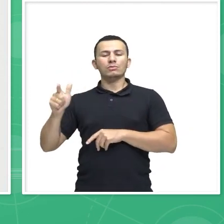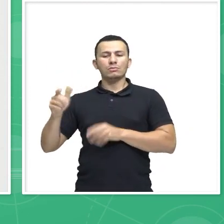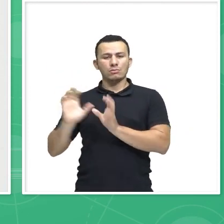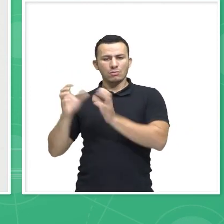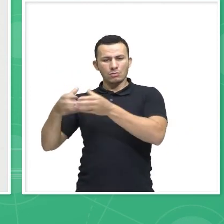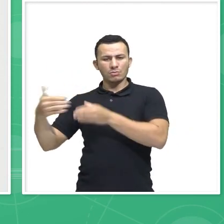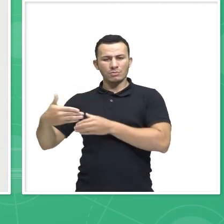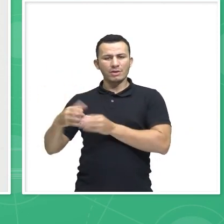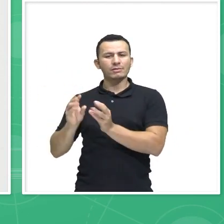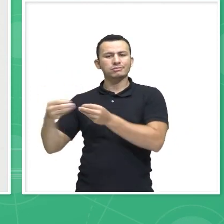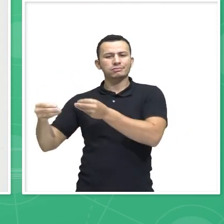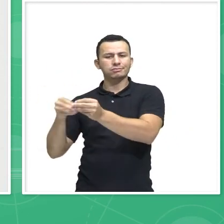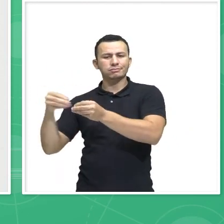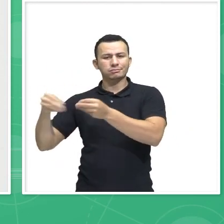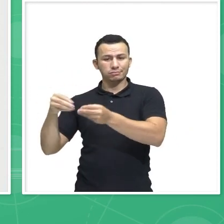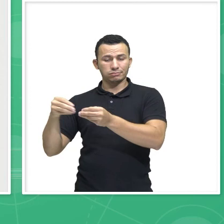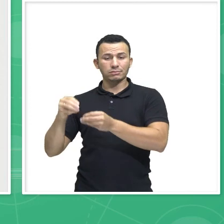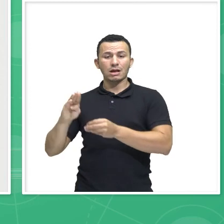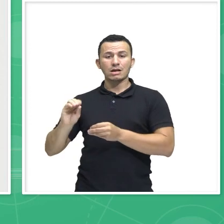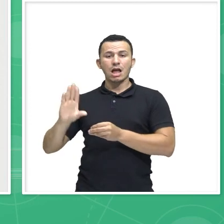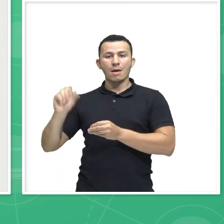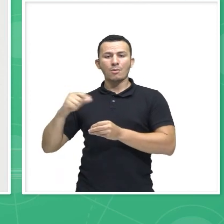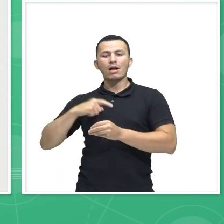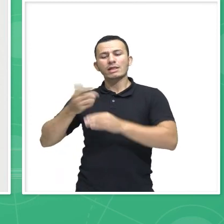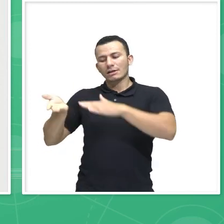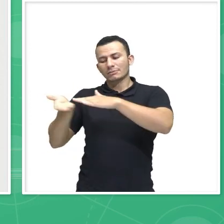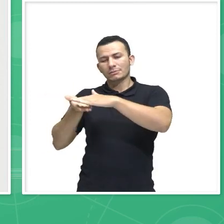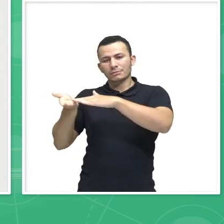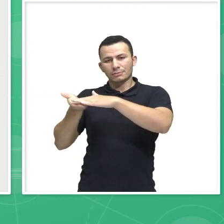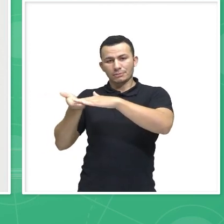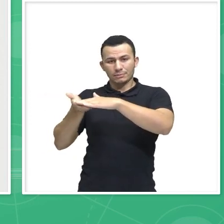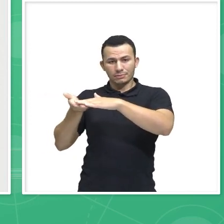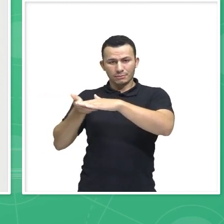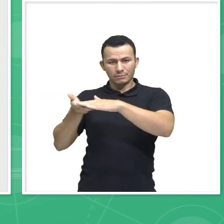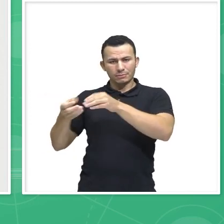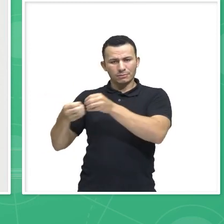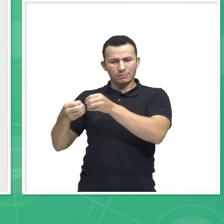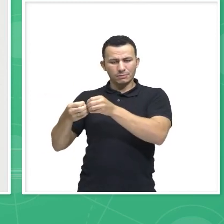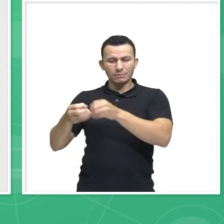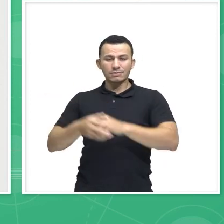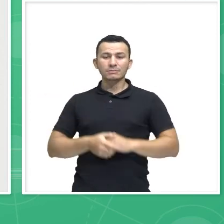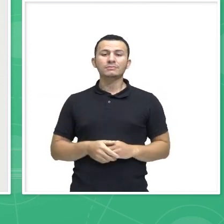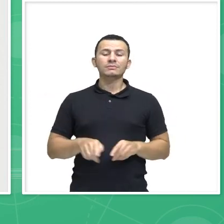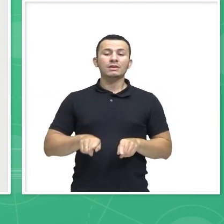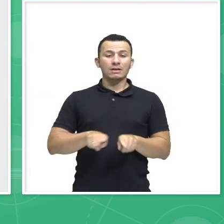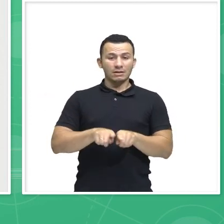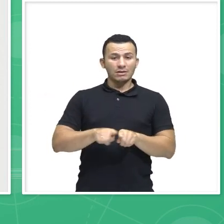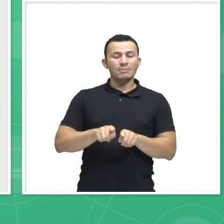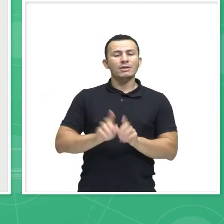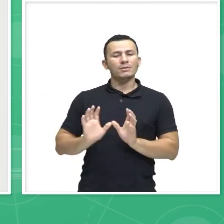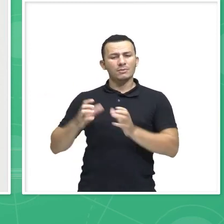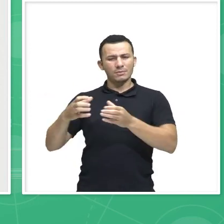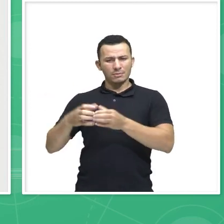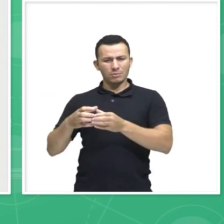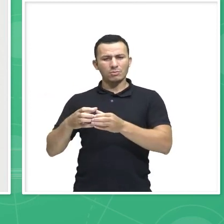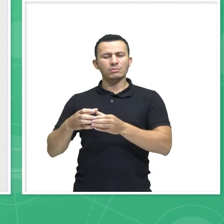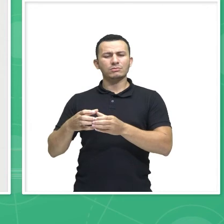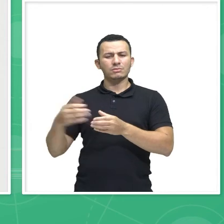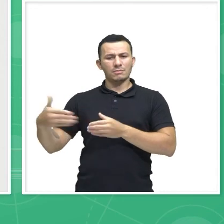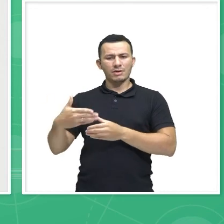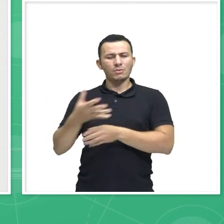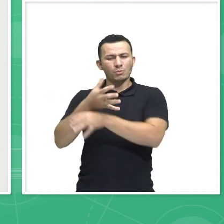em que a boca fica na porção ventral do corpo Além disso peixes ósseos possuem